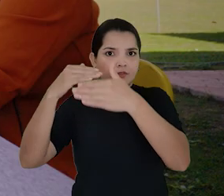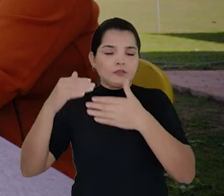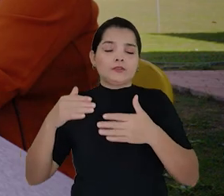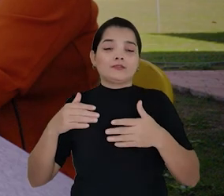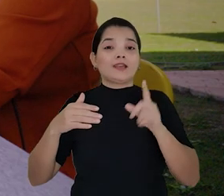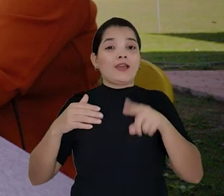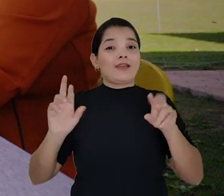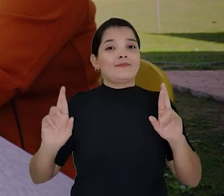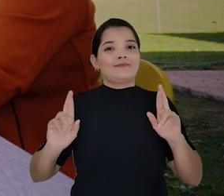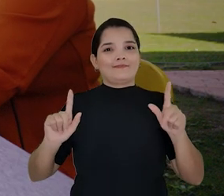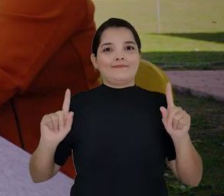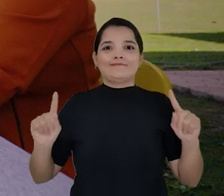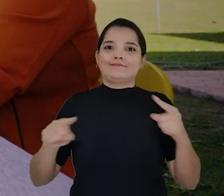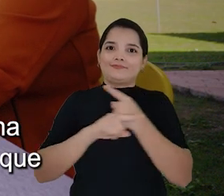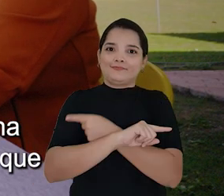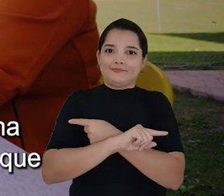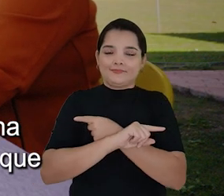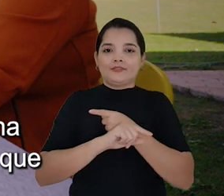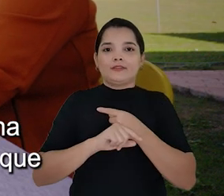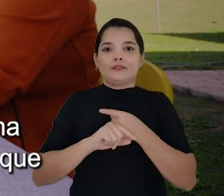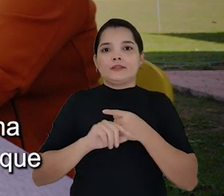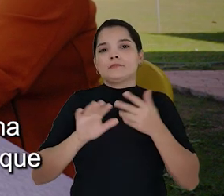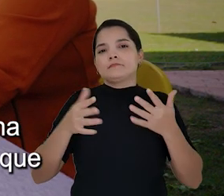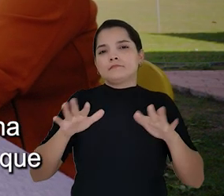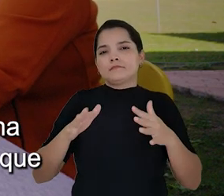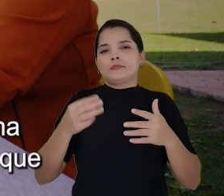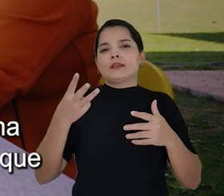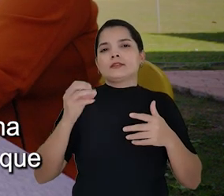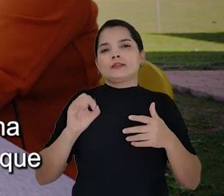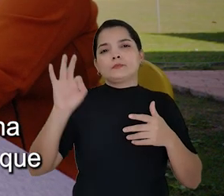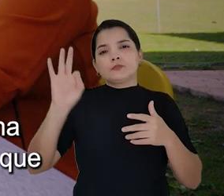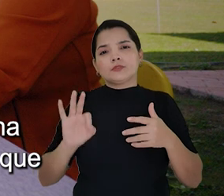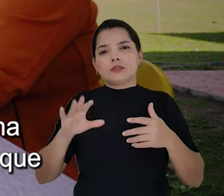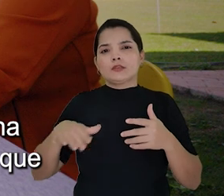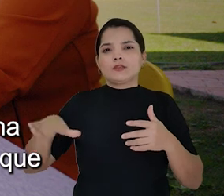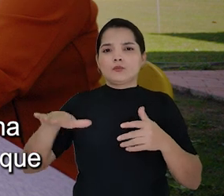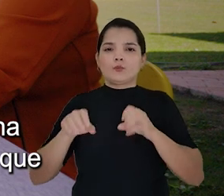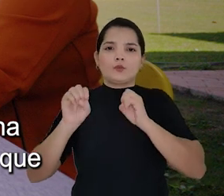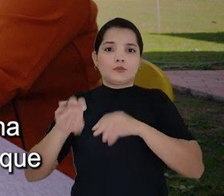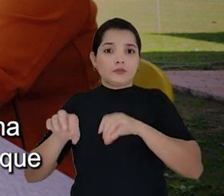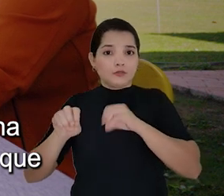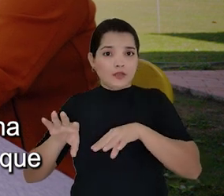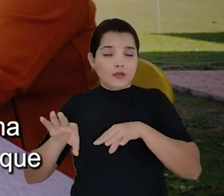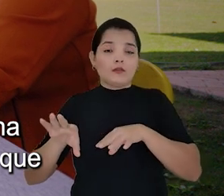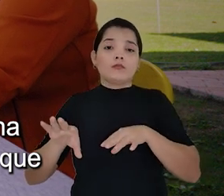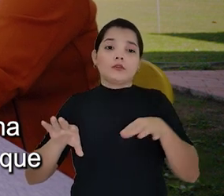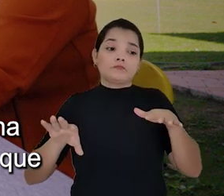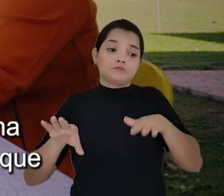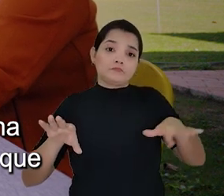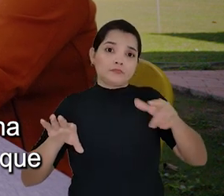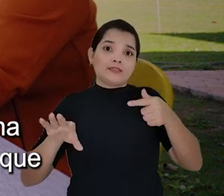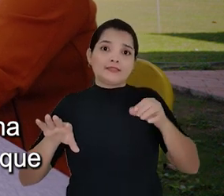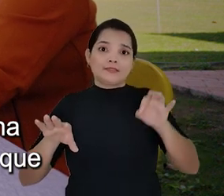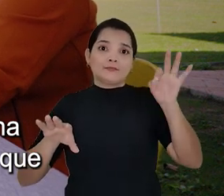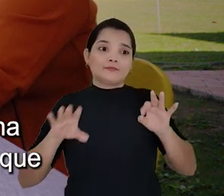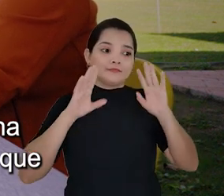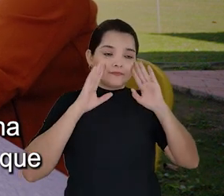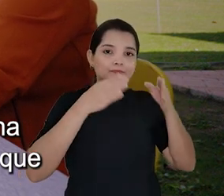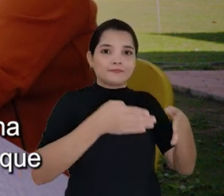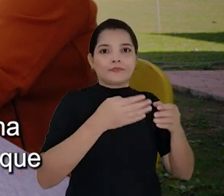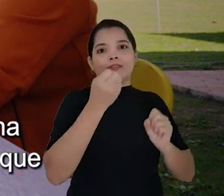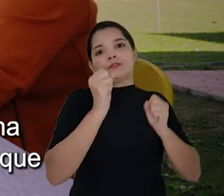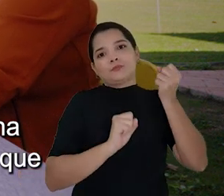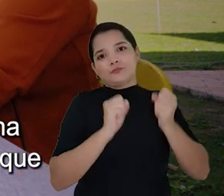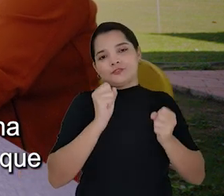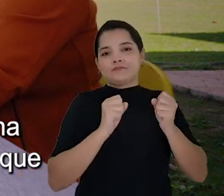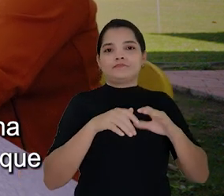essa relação é inversa né em torno de 30% no setor Educacional E o restante na indústria